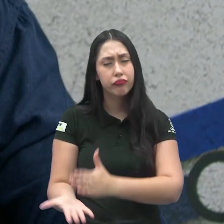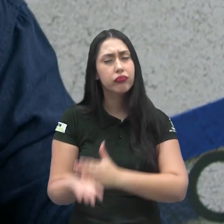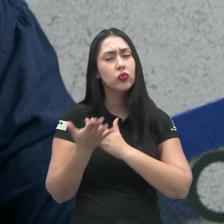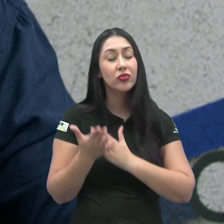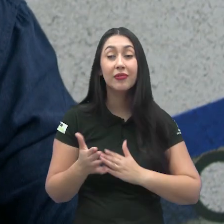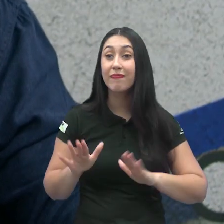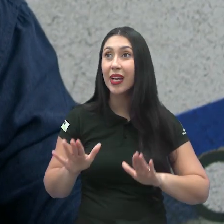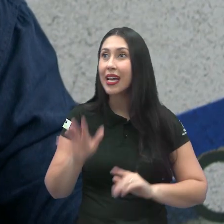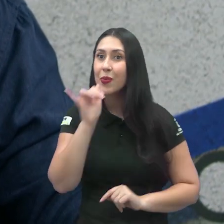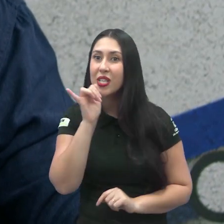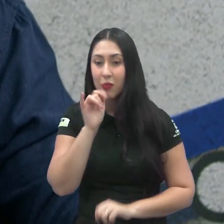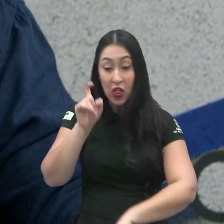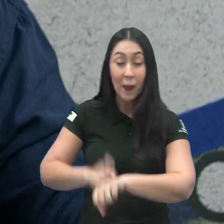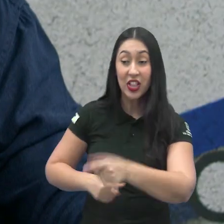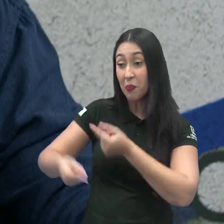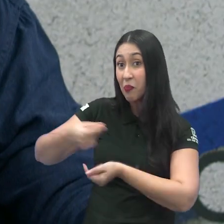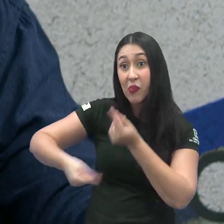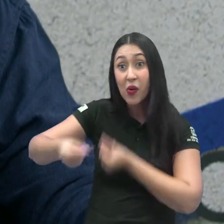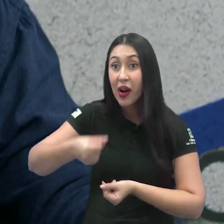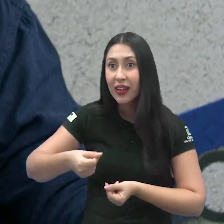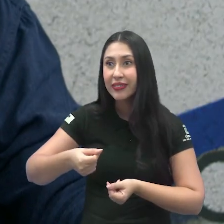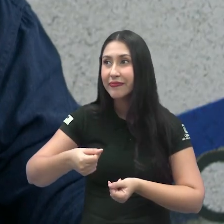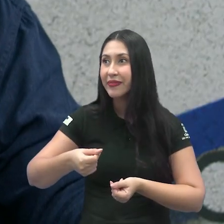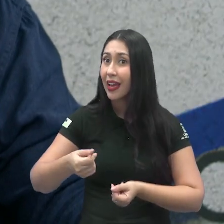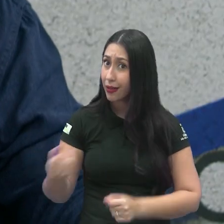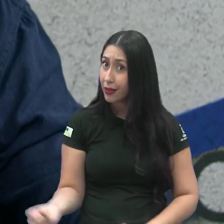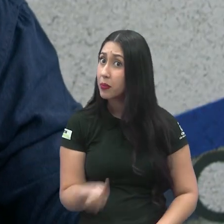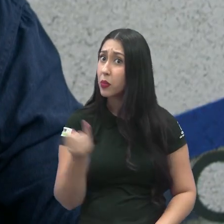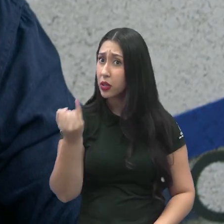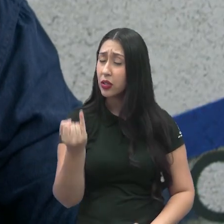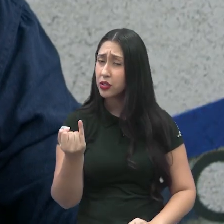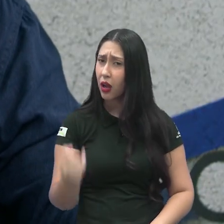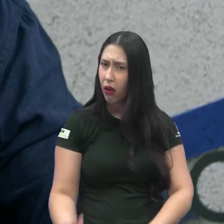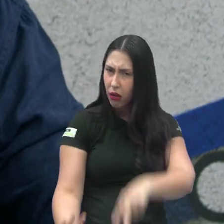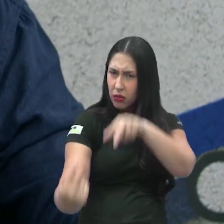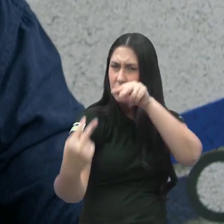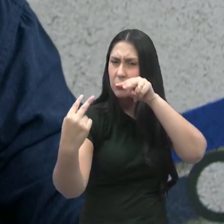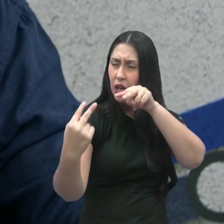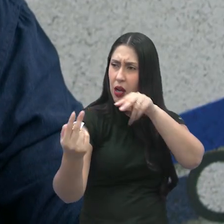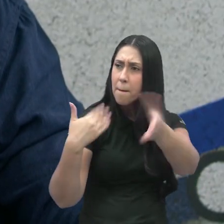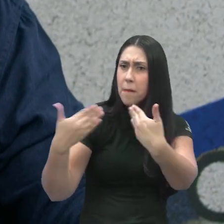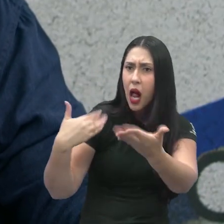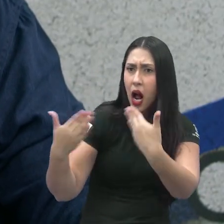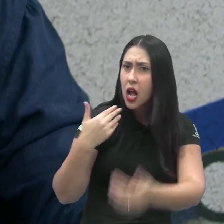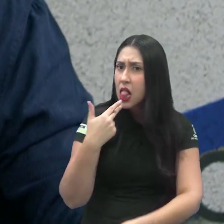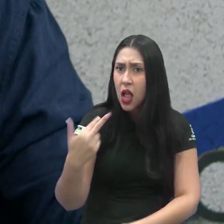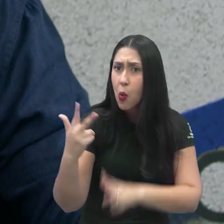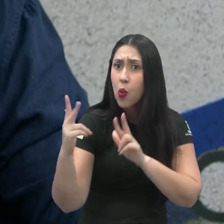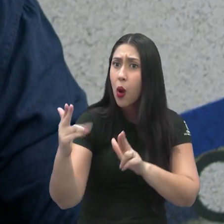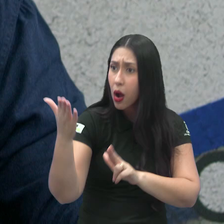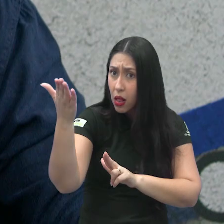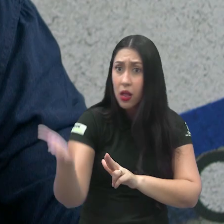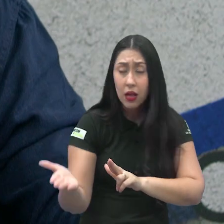ajudam bastante, mas na hora, por exemplo, de uma negociação, uma disciplina de negociação, é importante que você olhe na frente da pessoa, olhe no olho da pessoa e consiga falar no seu